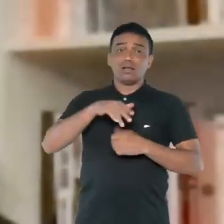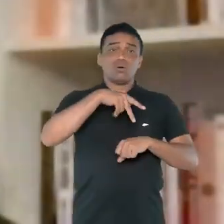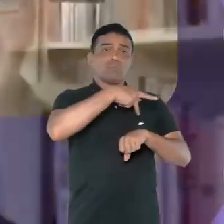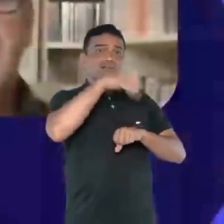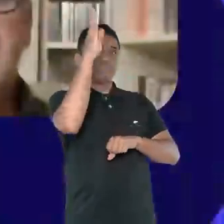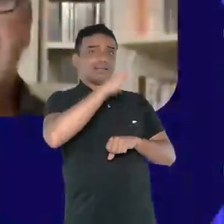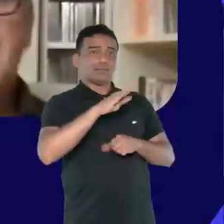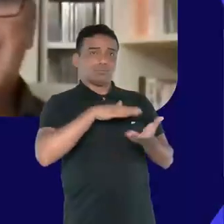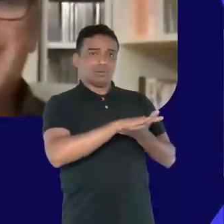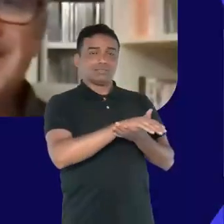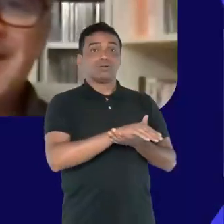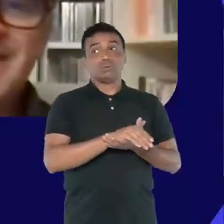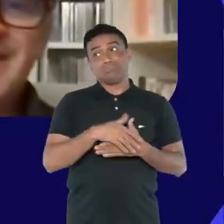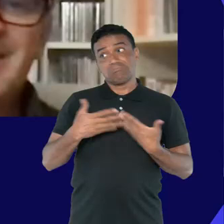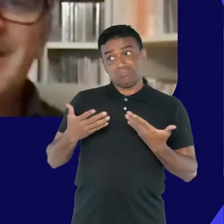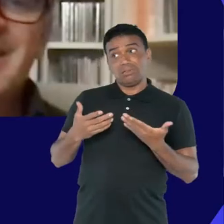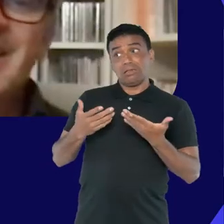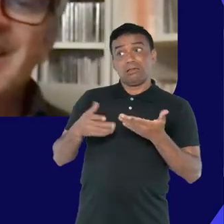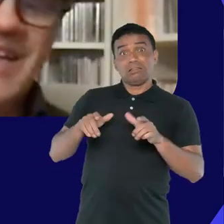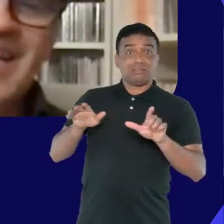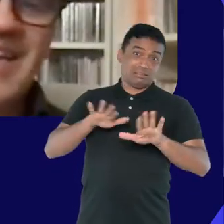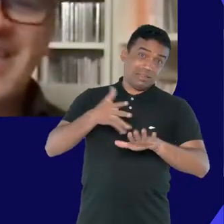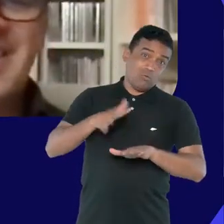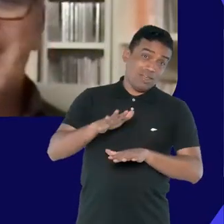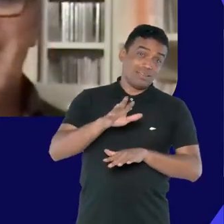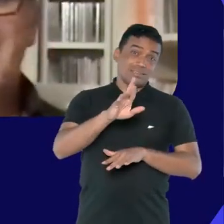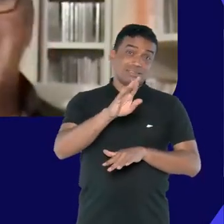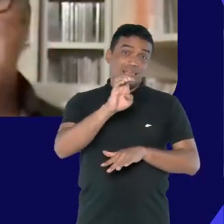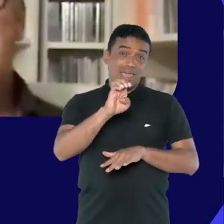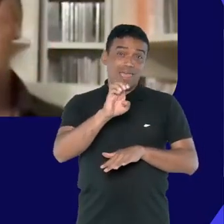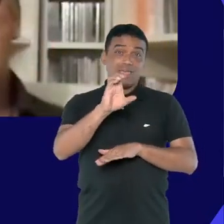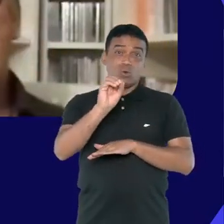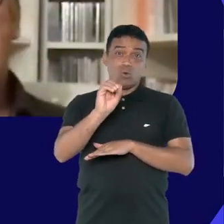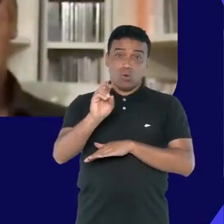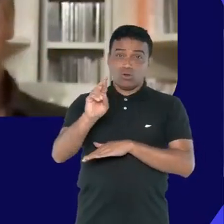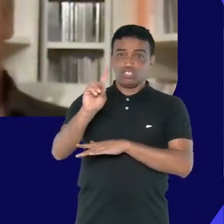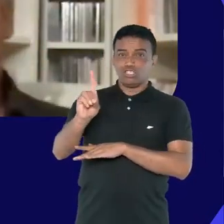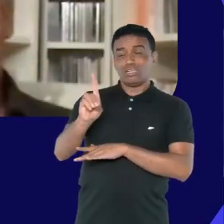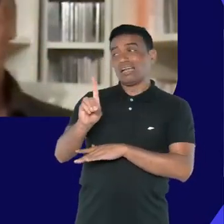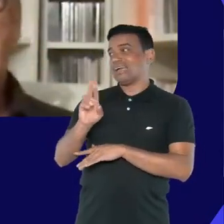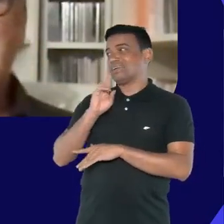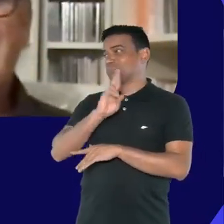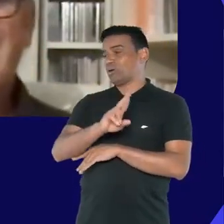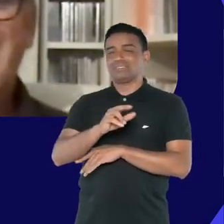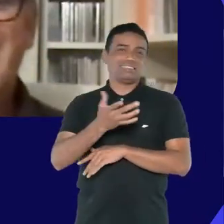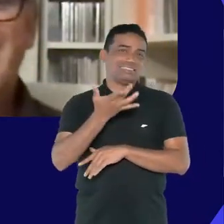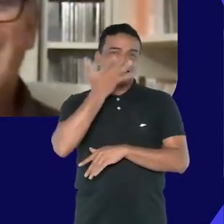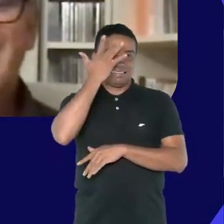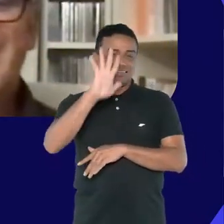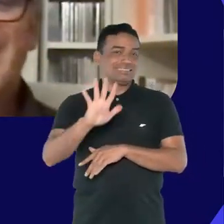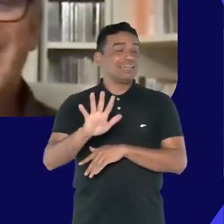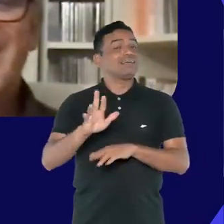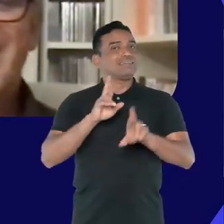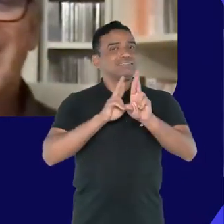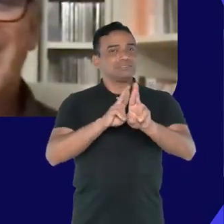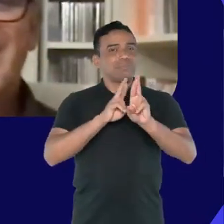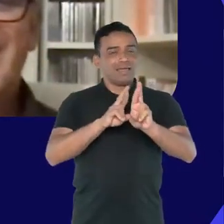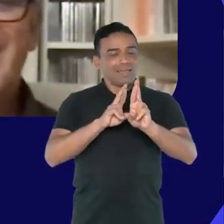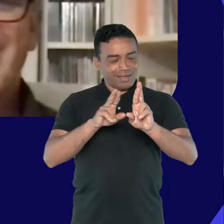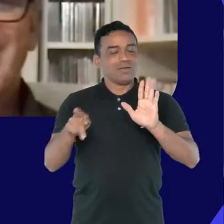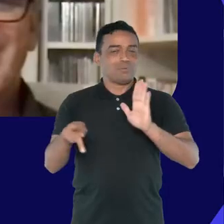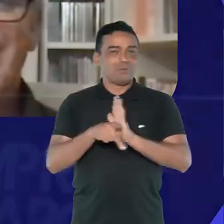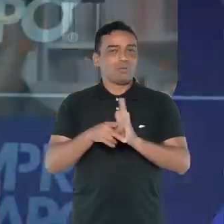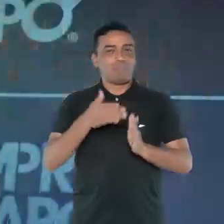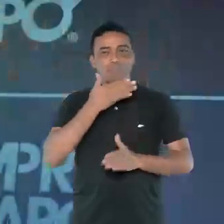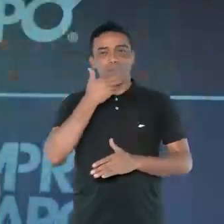das questões práticas. Pela Record também, talvez? Ainda não consigo dar essa resposta. Bom, espero que seja